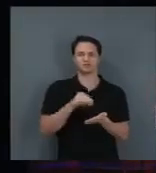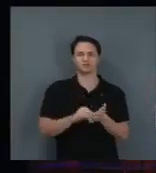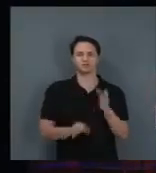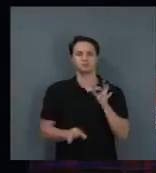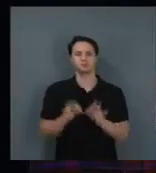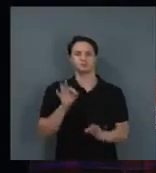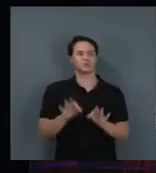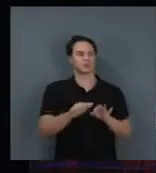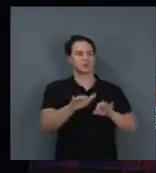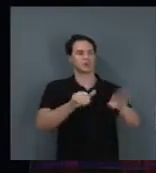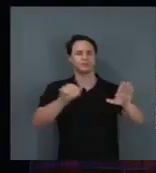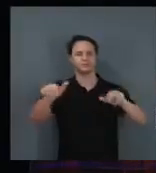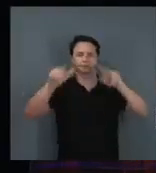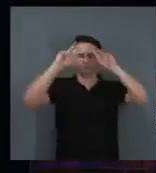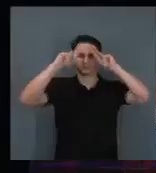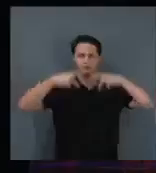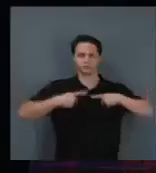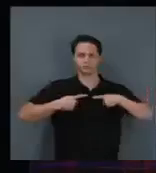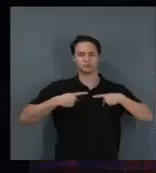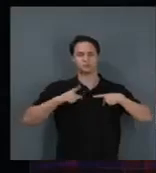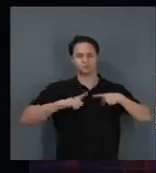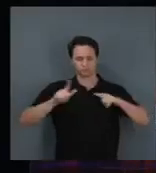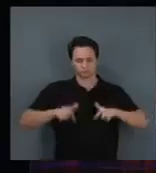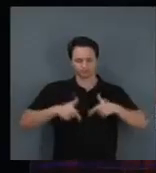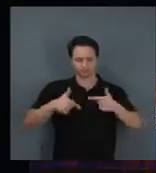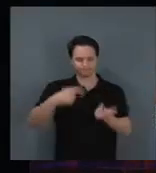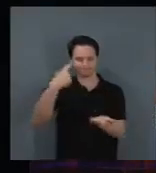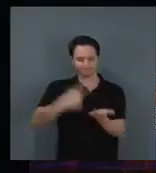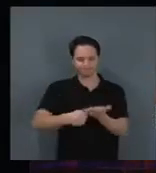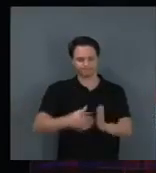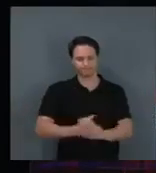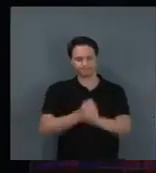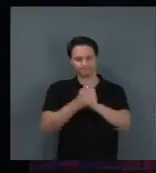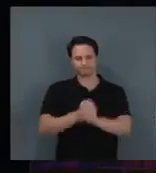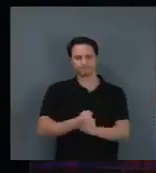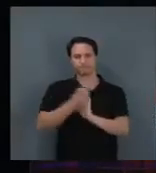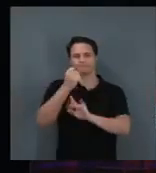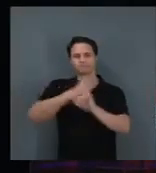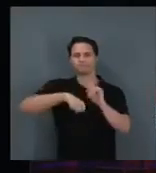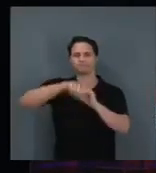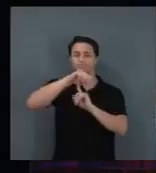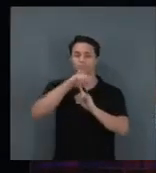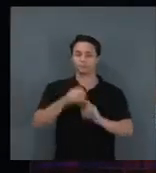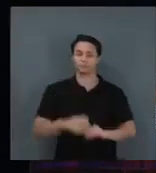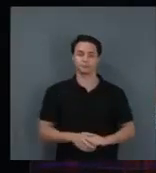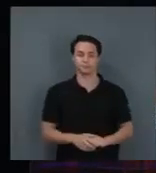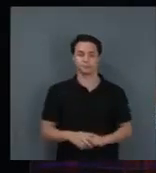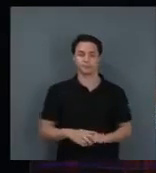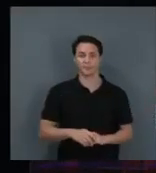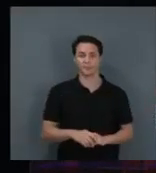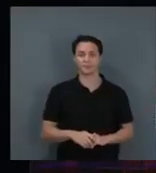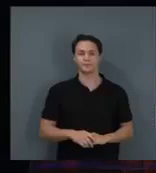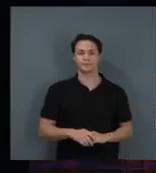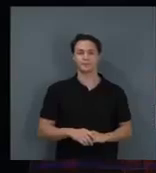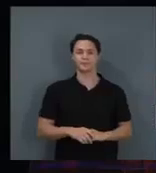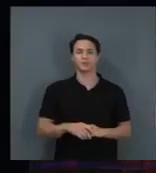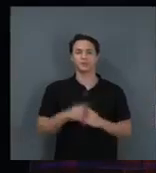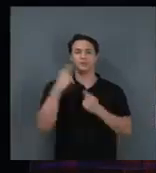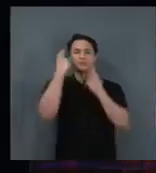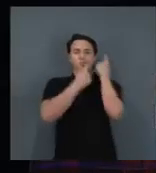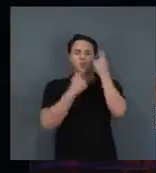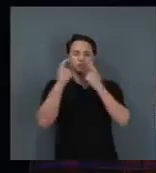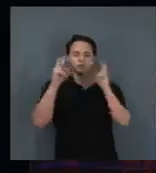a humanidade a um grande pacto social. A preocupação com as questões